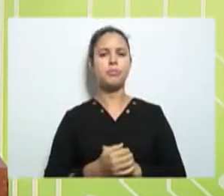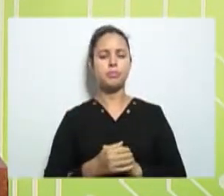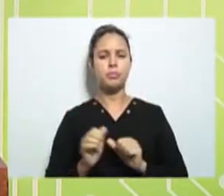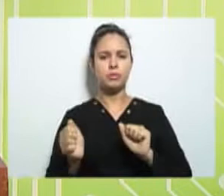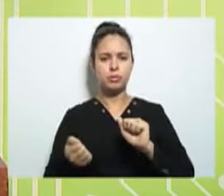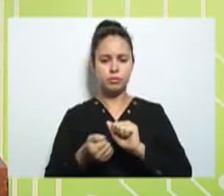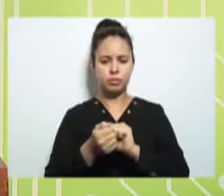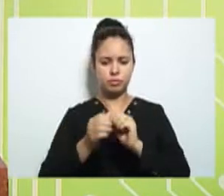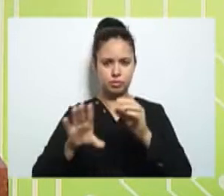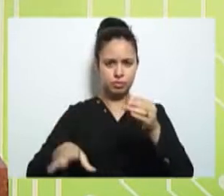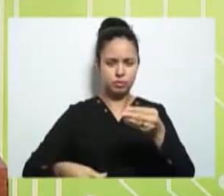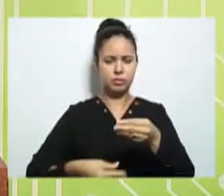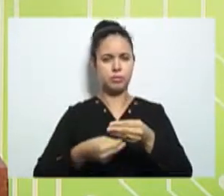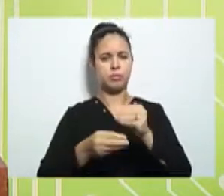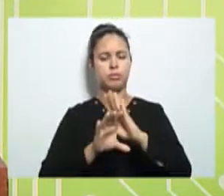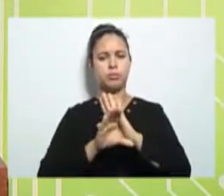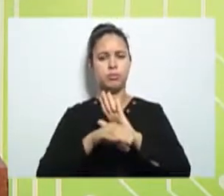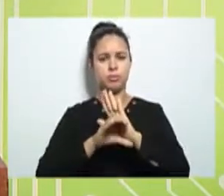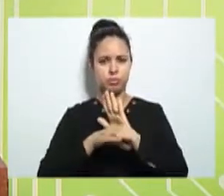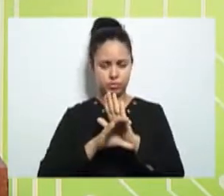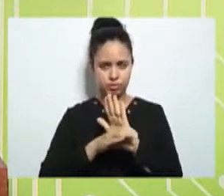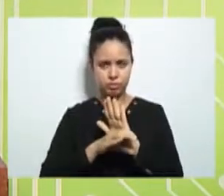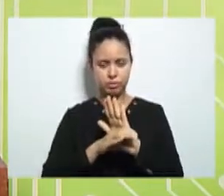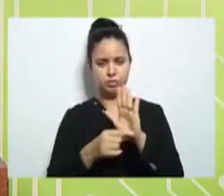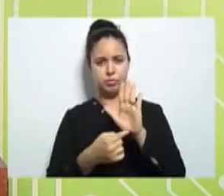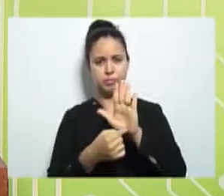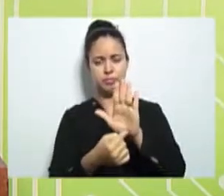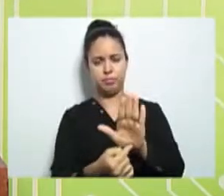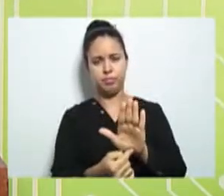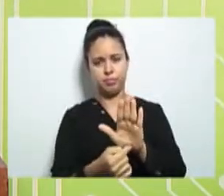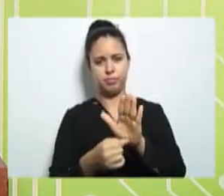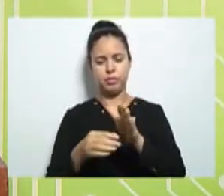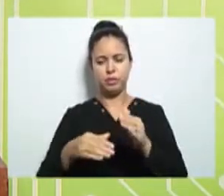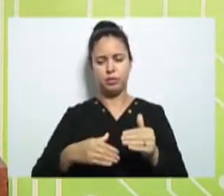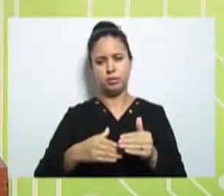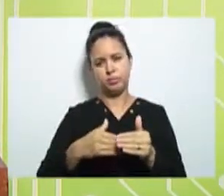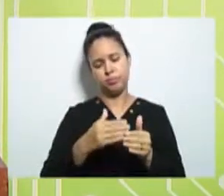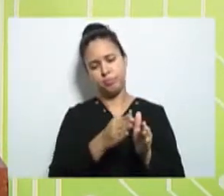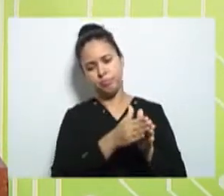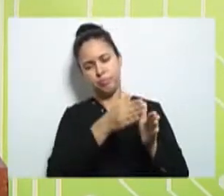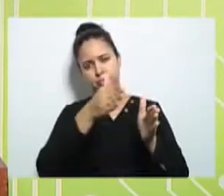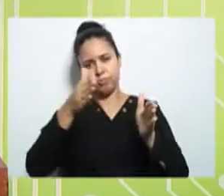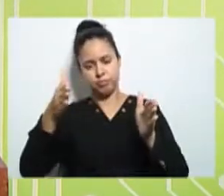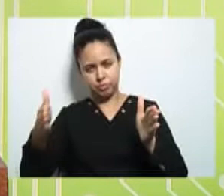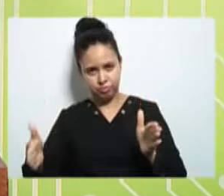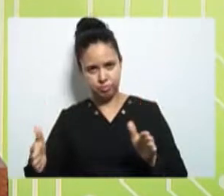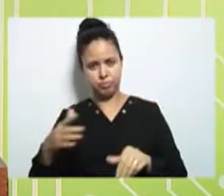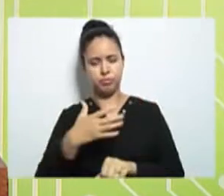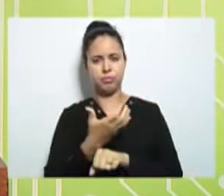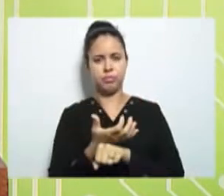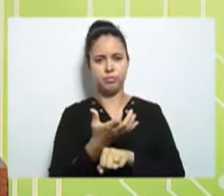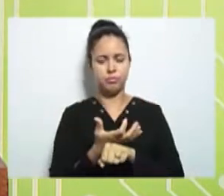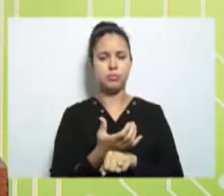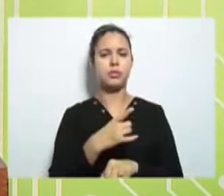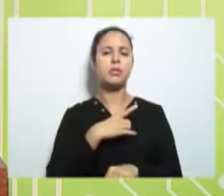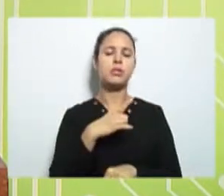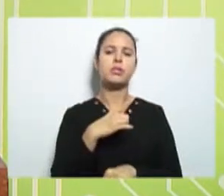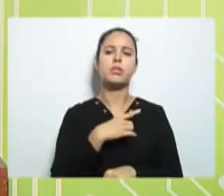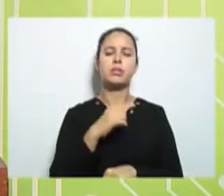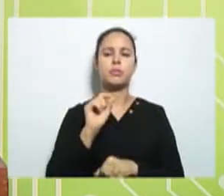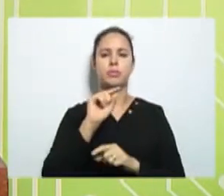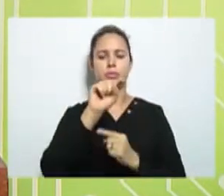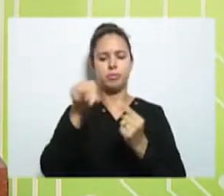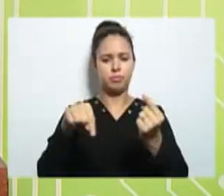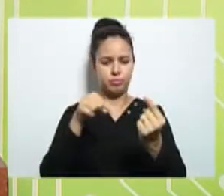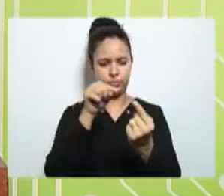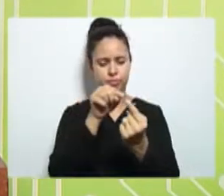gente tem também com o conteúdo que a gente vai apresentar ao longo da disciplina, a gente tem o nosso conteúdo, os nossos objetivos e o conteúdo que a gente vai ver